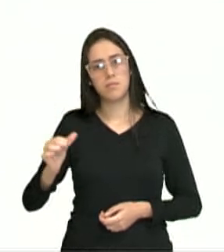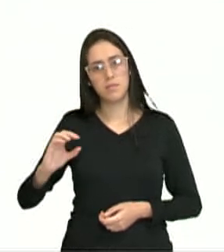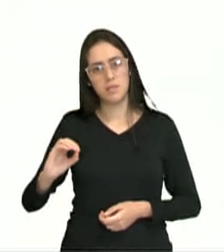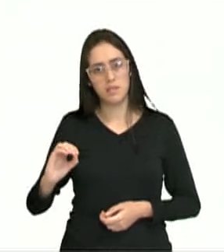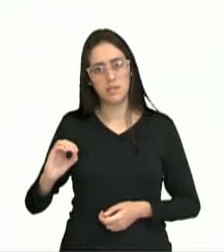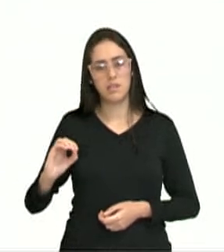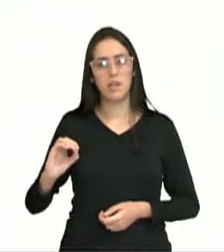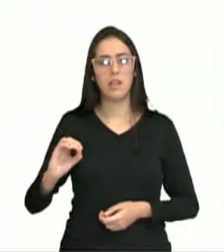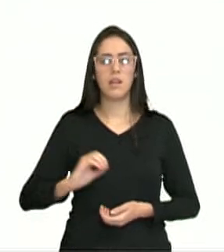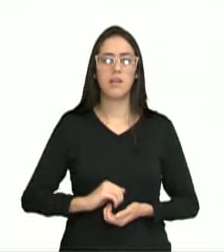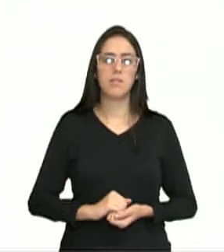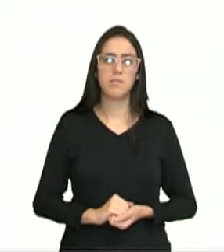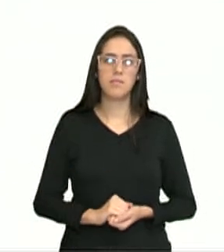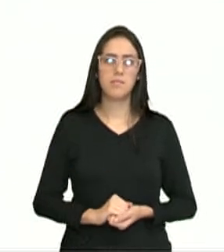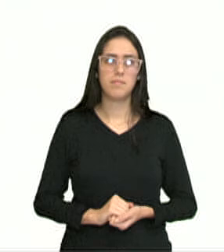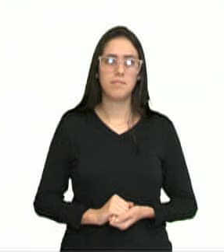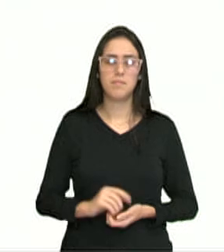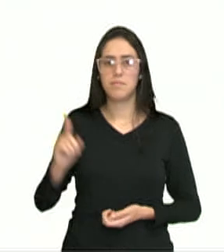60º,